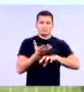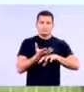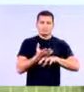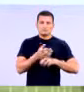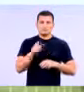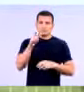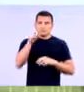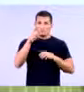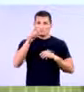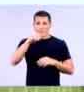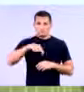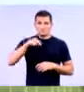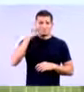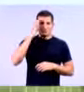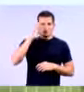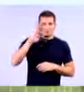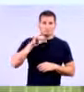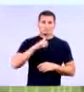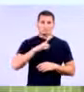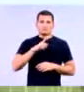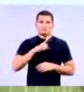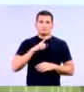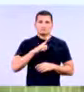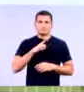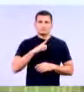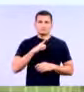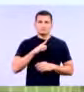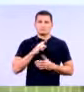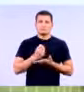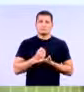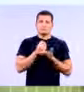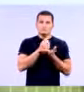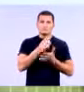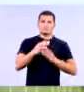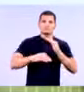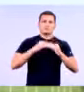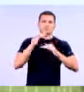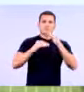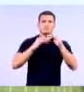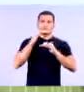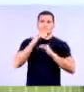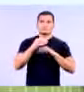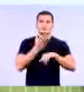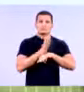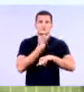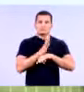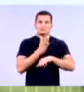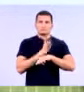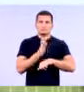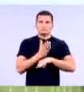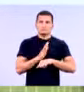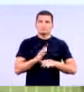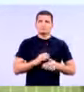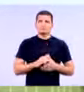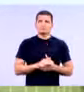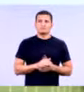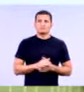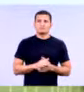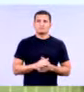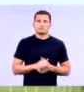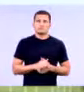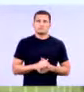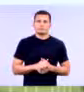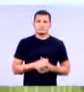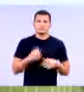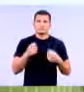Esses princípios norteiam esse processo, auxiliam no desenvolvimento das atividades e devem